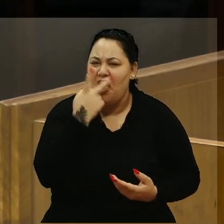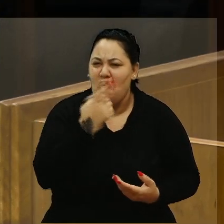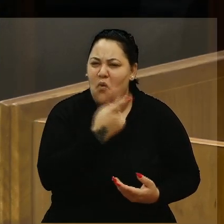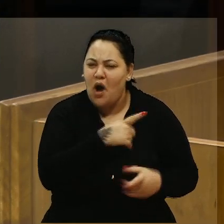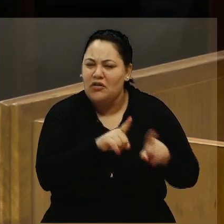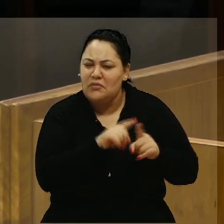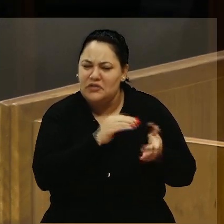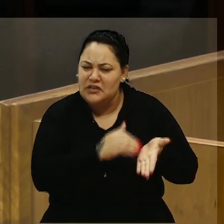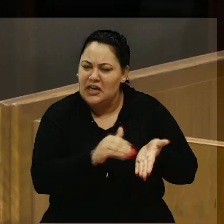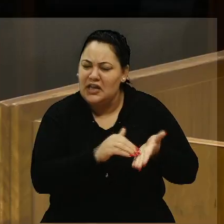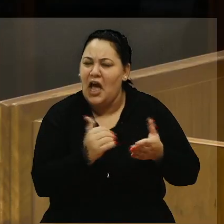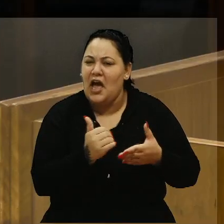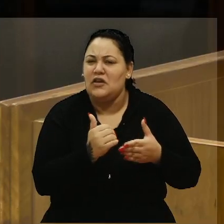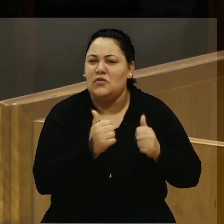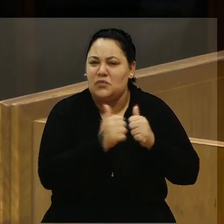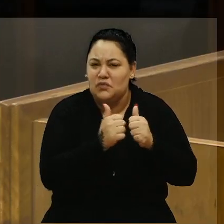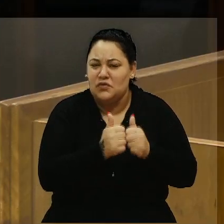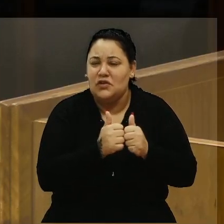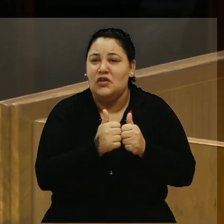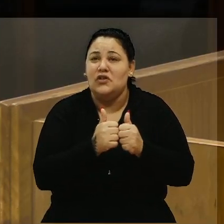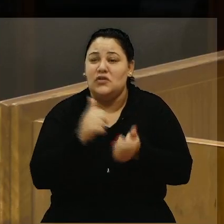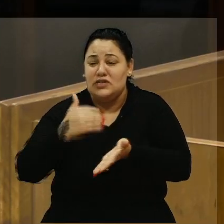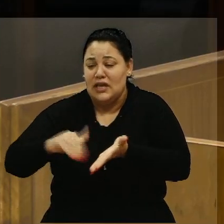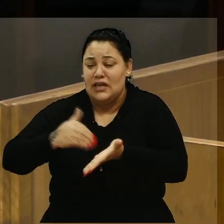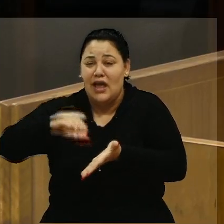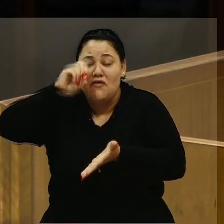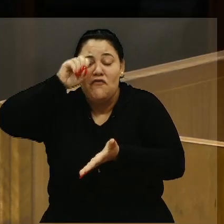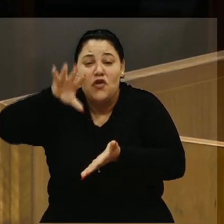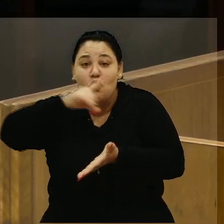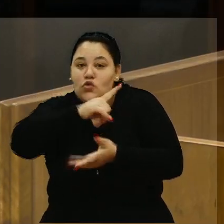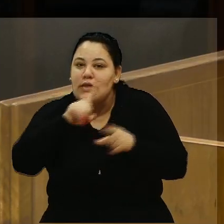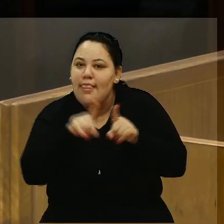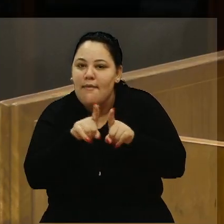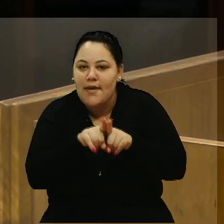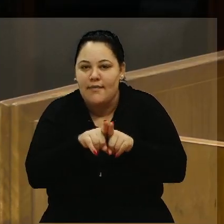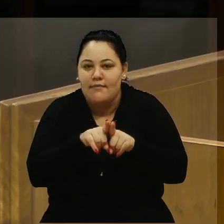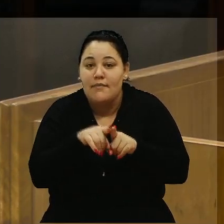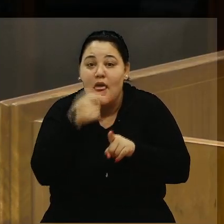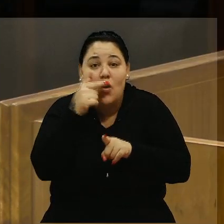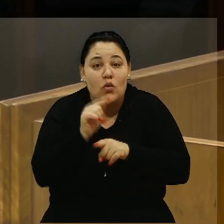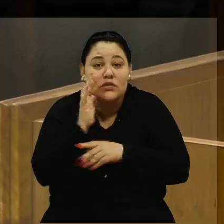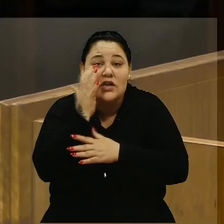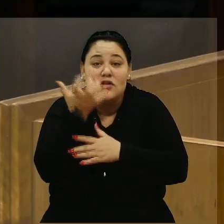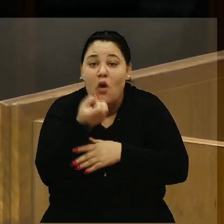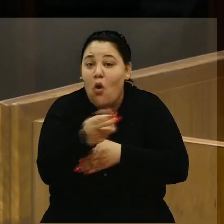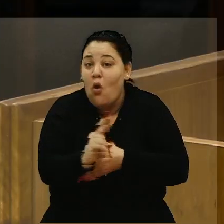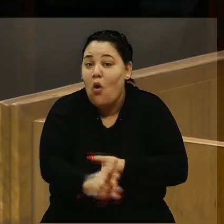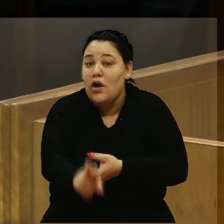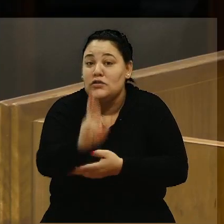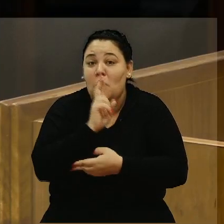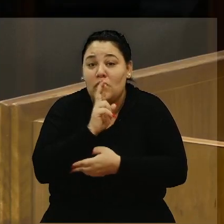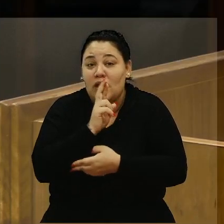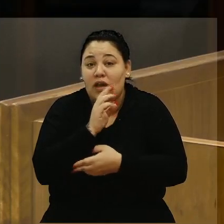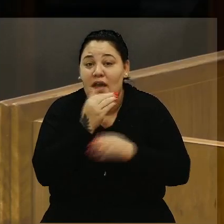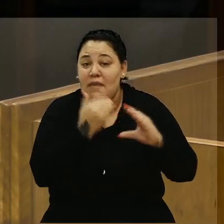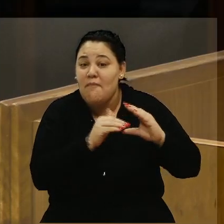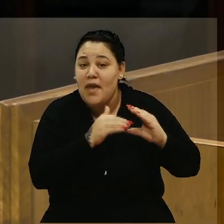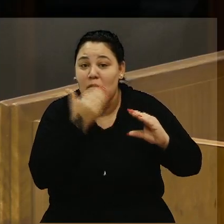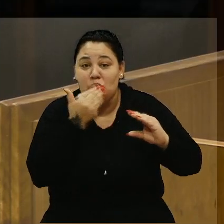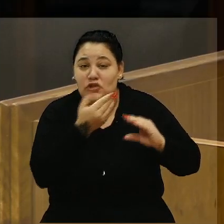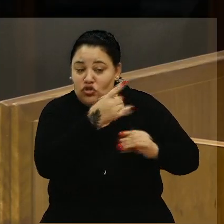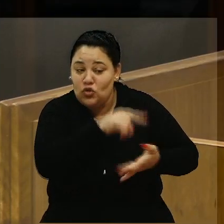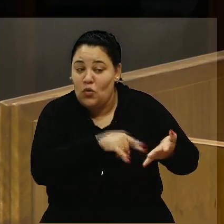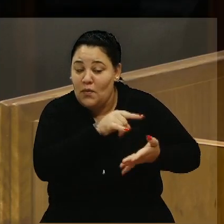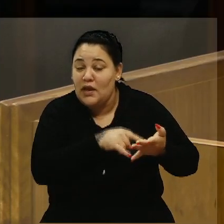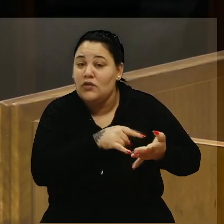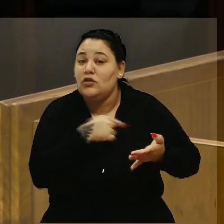adjunto, do secretário Fiuza, eu quero esse mesmo ímpeto para eles resolverem ou nos responderem os ofícios que a gente pede lá para a